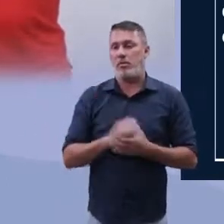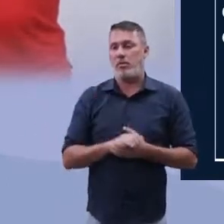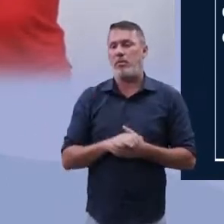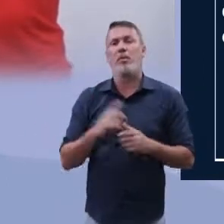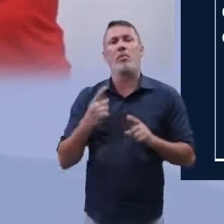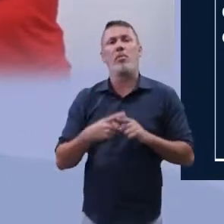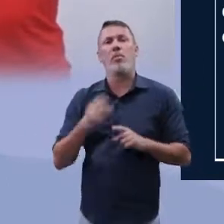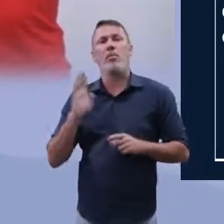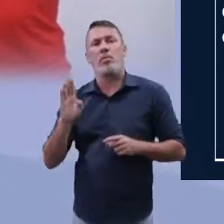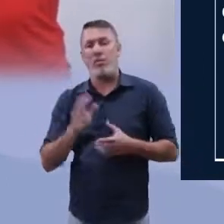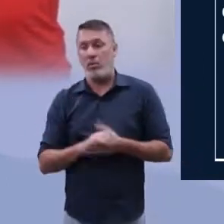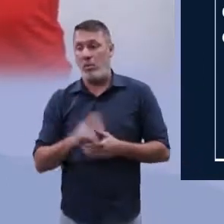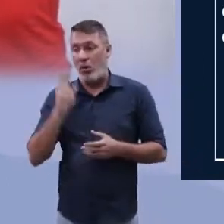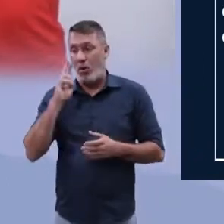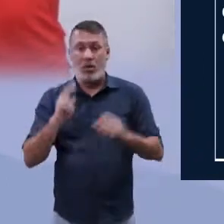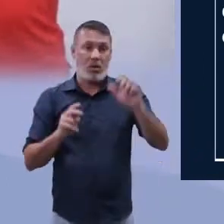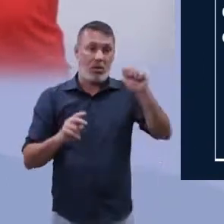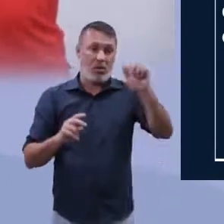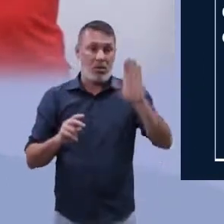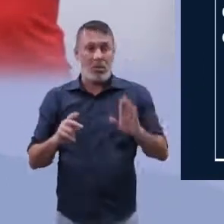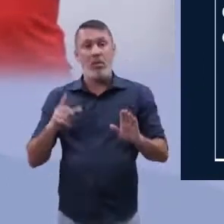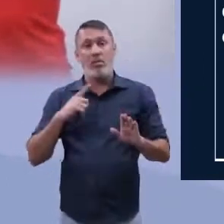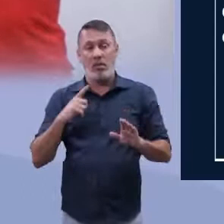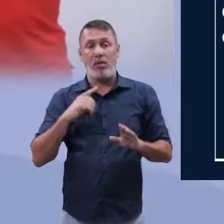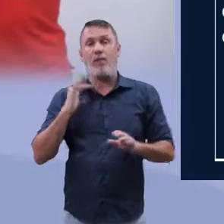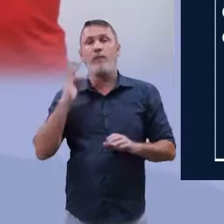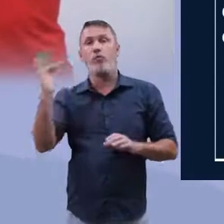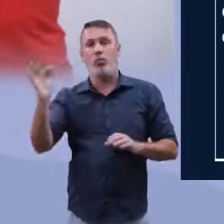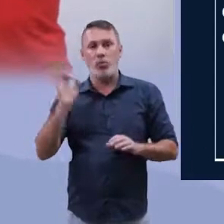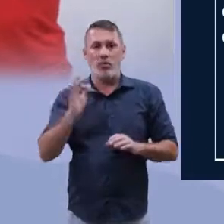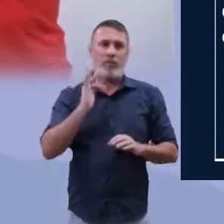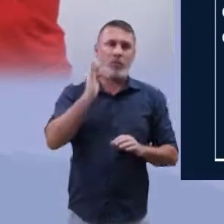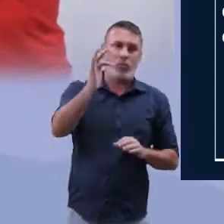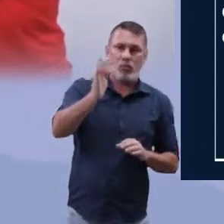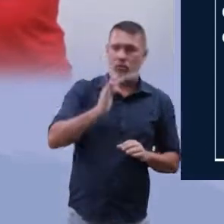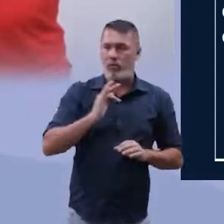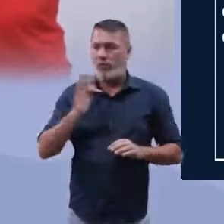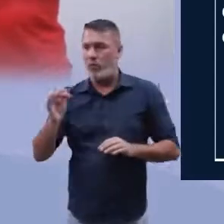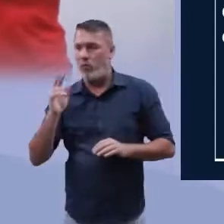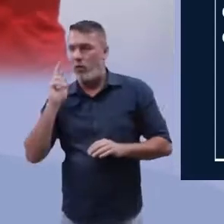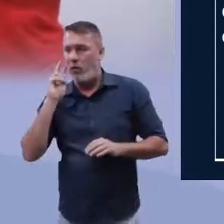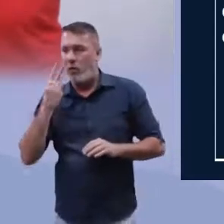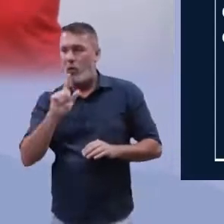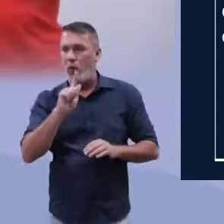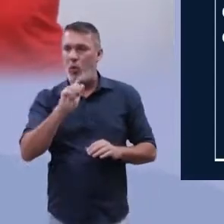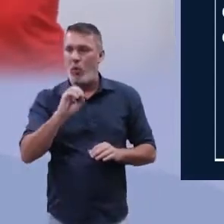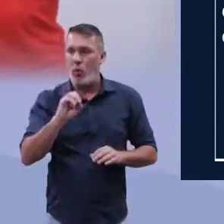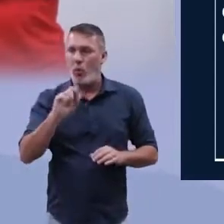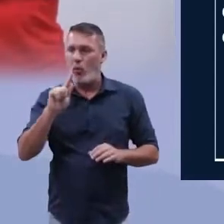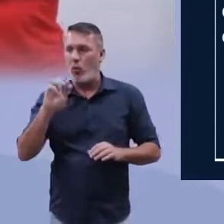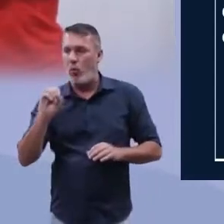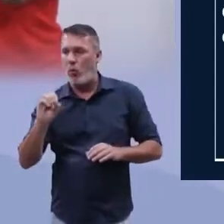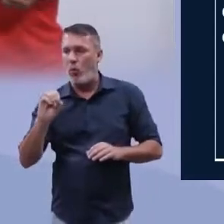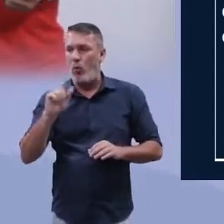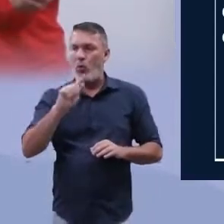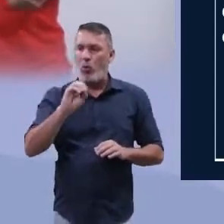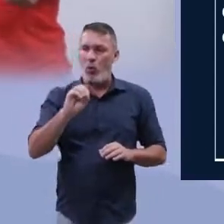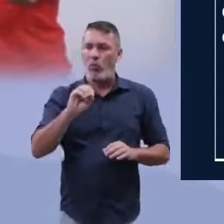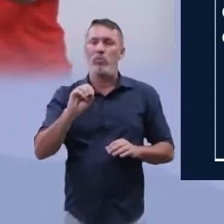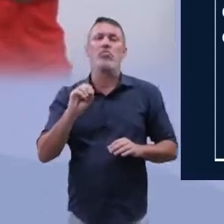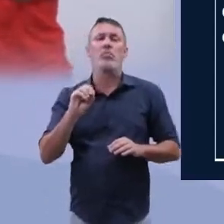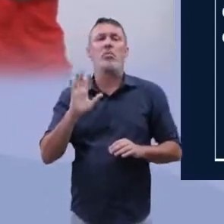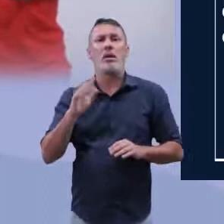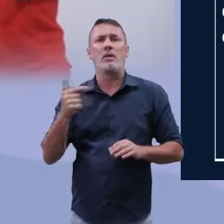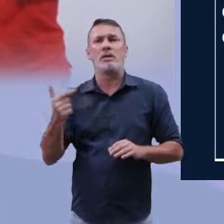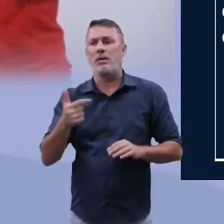Could come. Olha só, tanto a letra A quanto a letra B tem futuro no começo, certo? Will you go? Are you going? Mas a